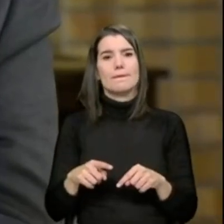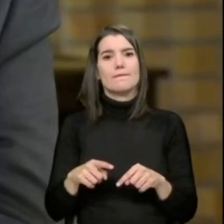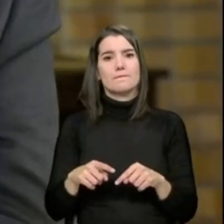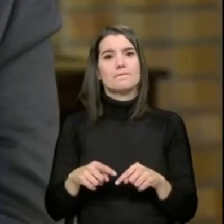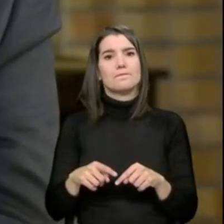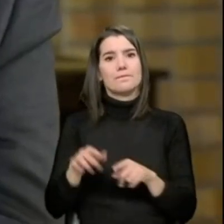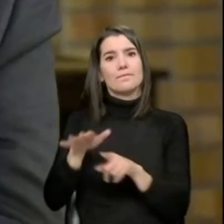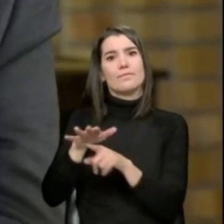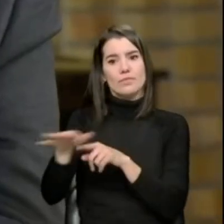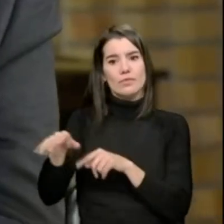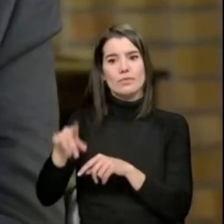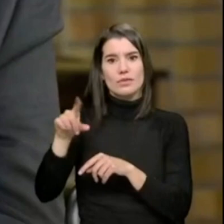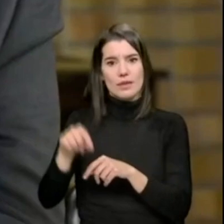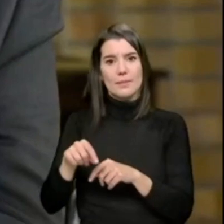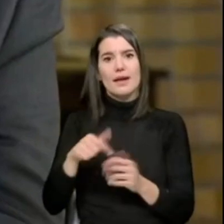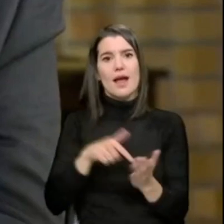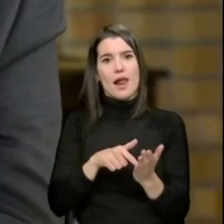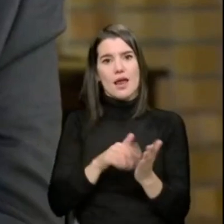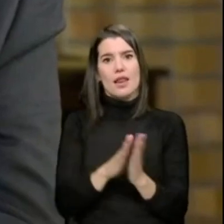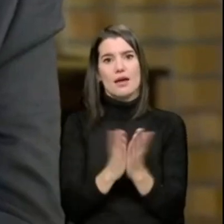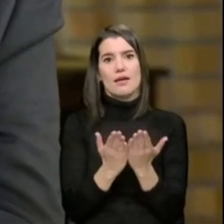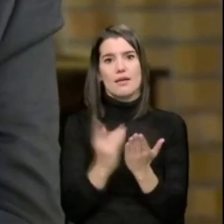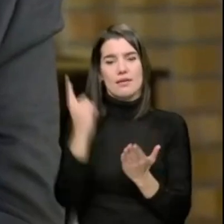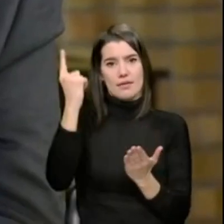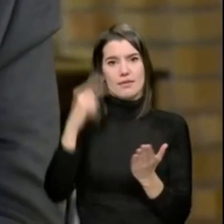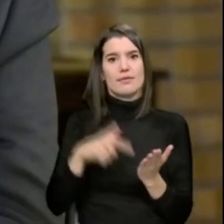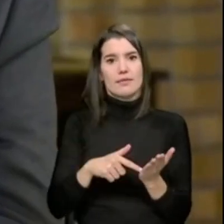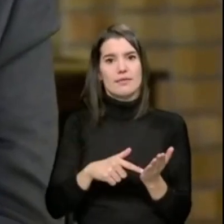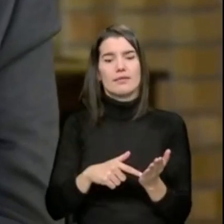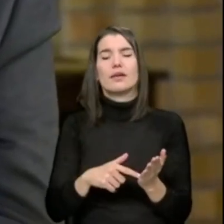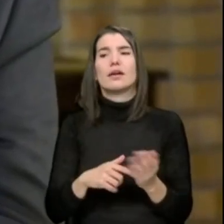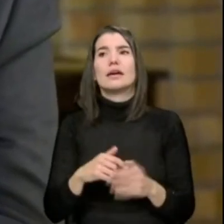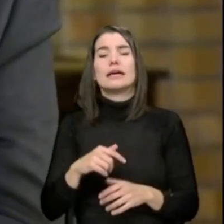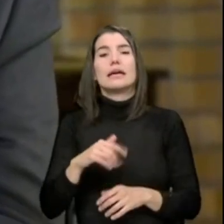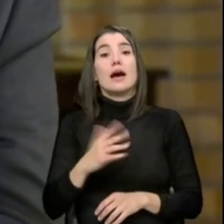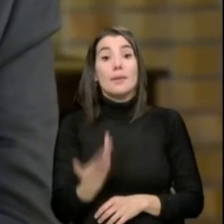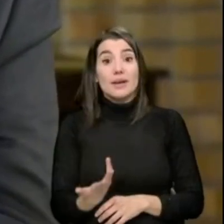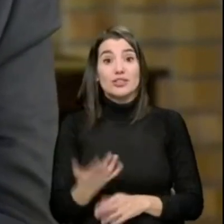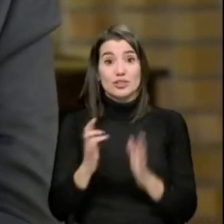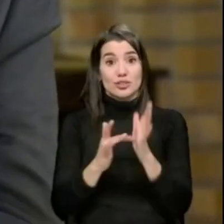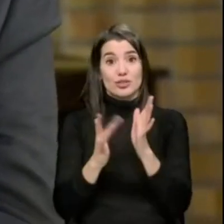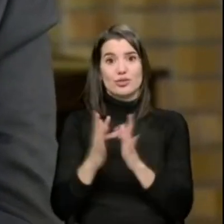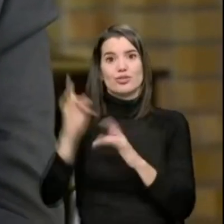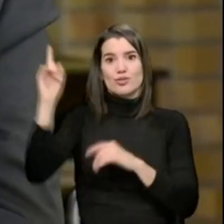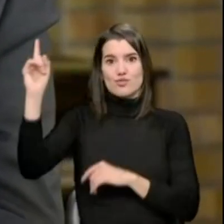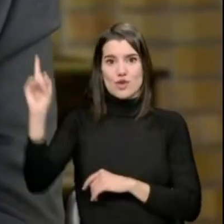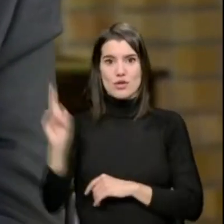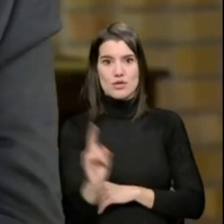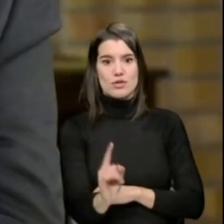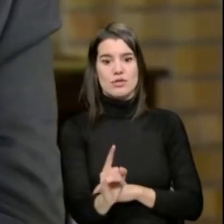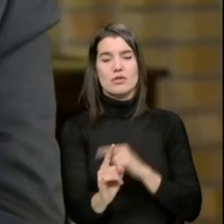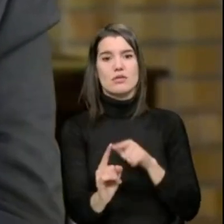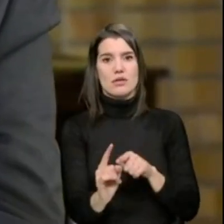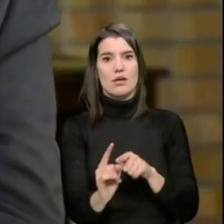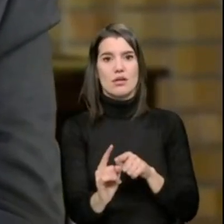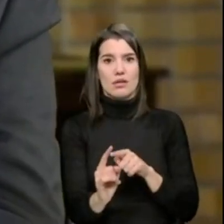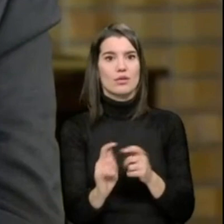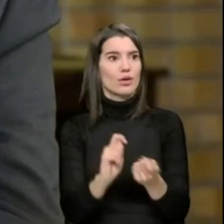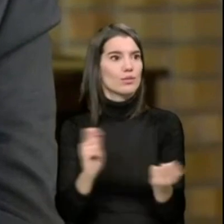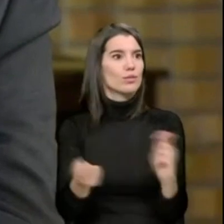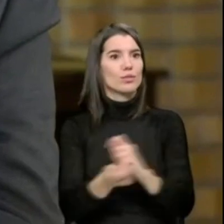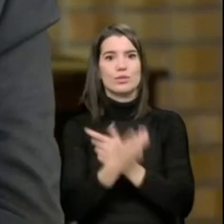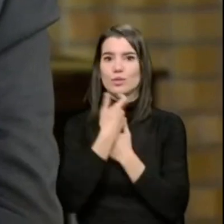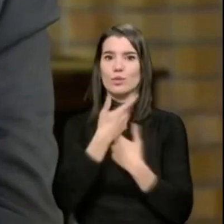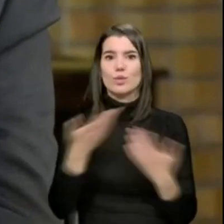refletidas no Alcorão, mas depois esta chegada de Jesus que transformou a história, e por